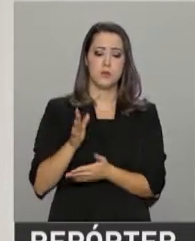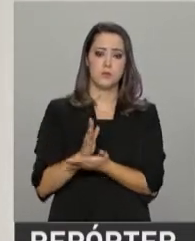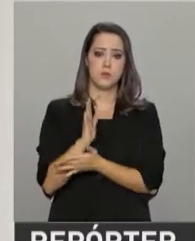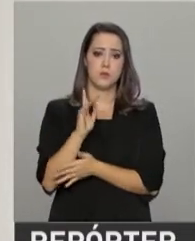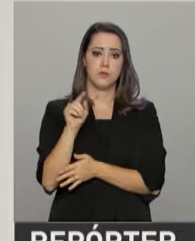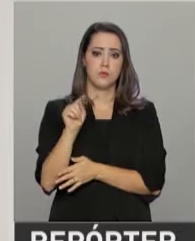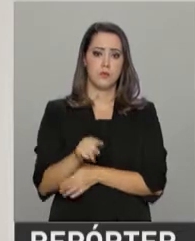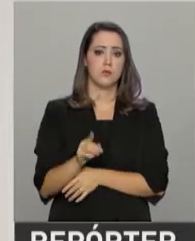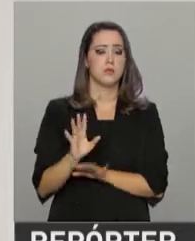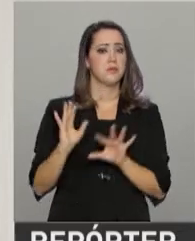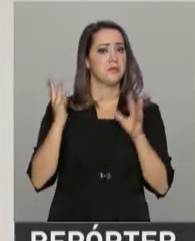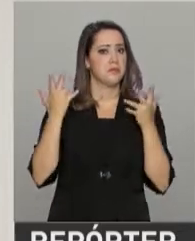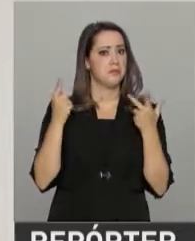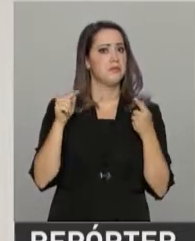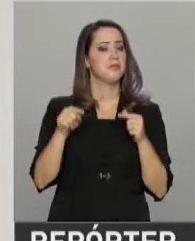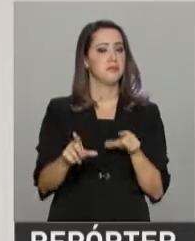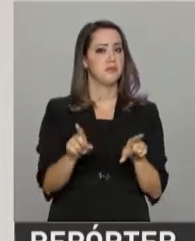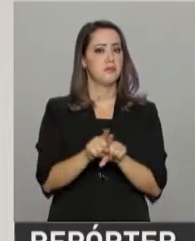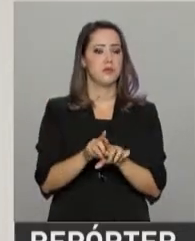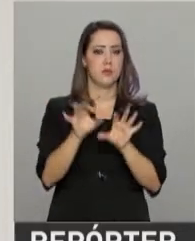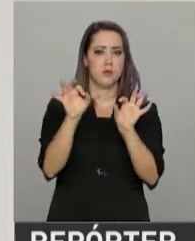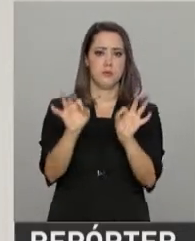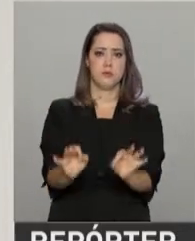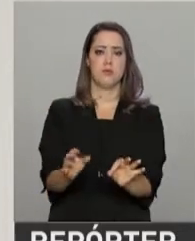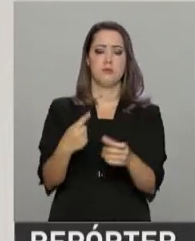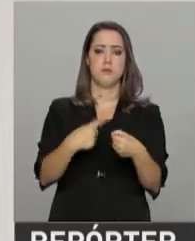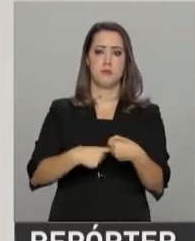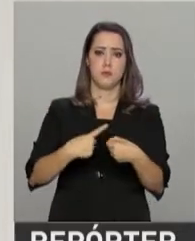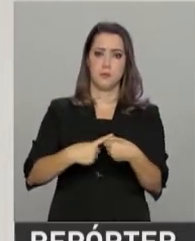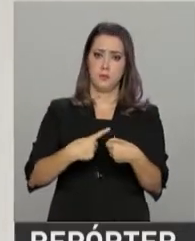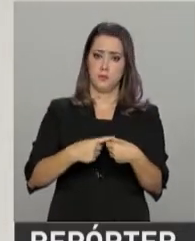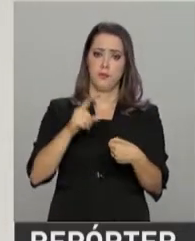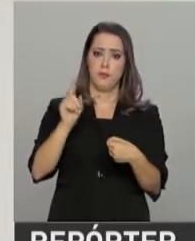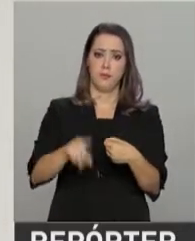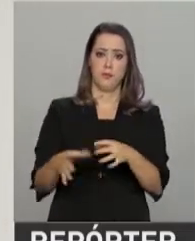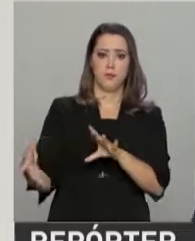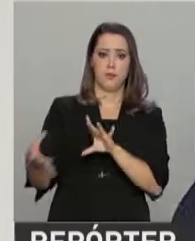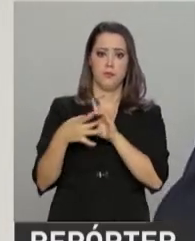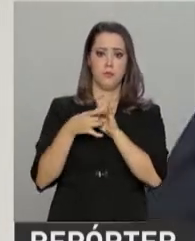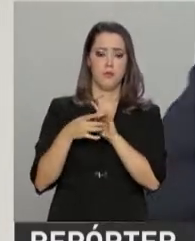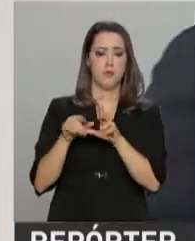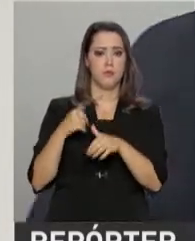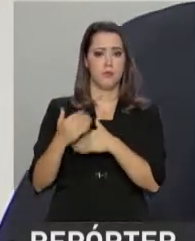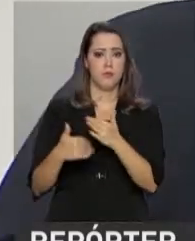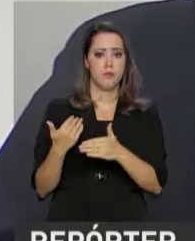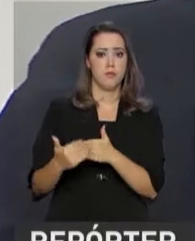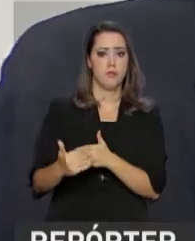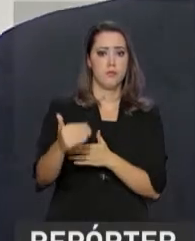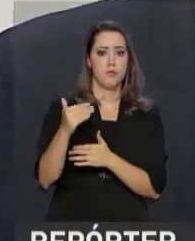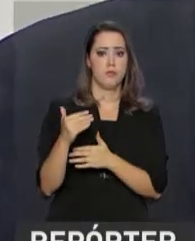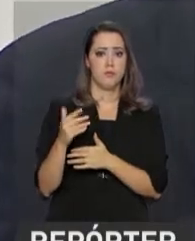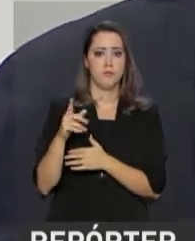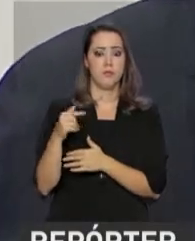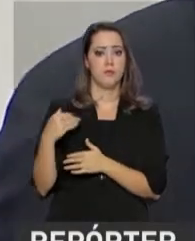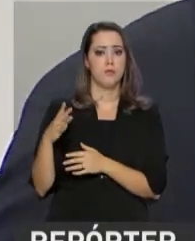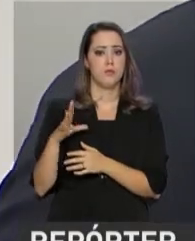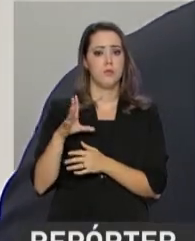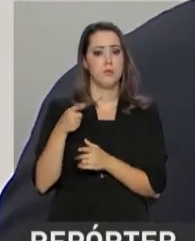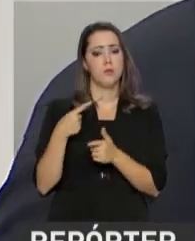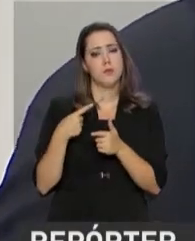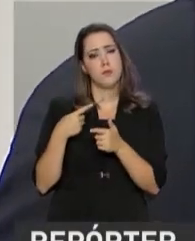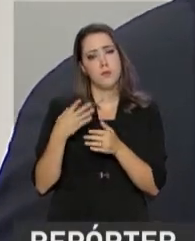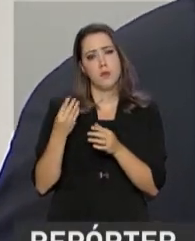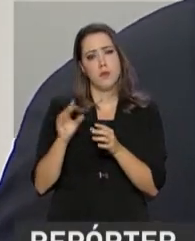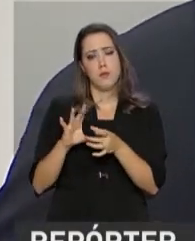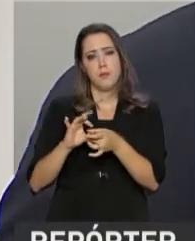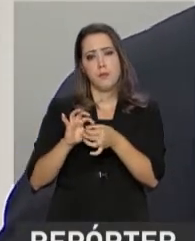comemorando ela fará justiça com os municípios que é o elo da cadeia digamos assim é mais fraco de toda